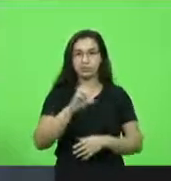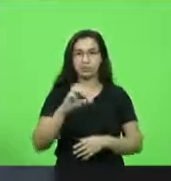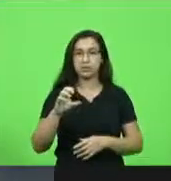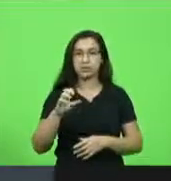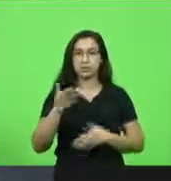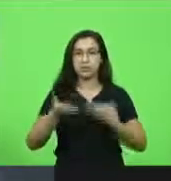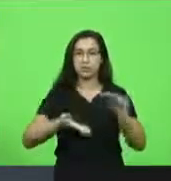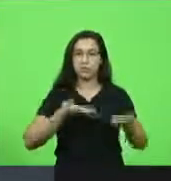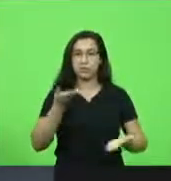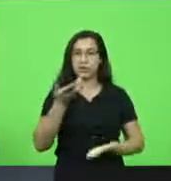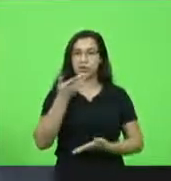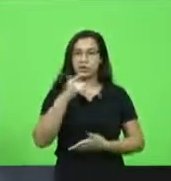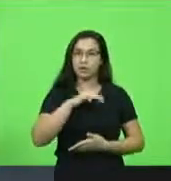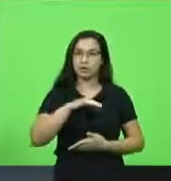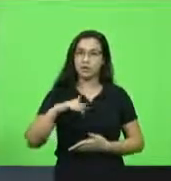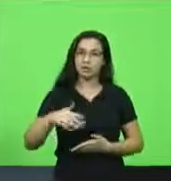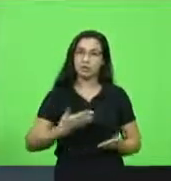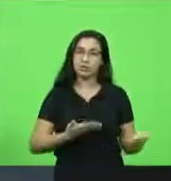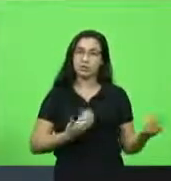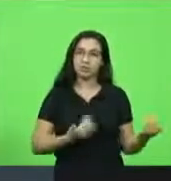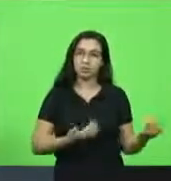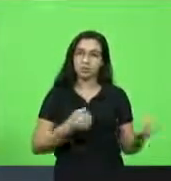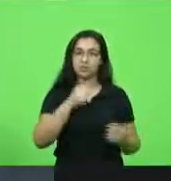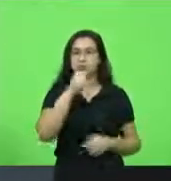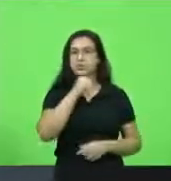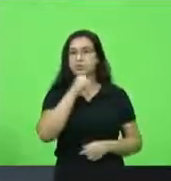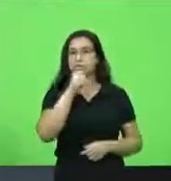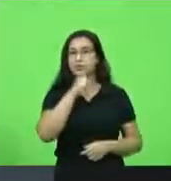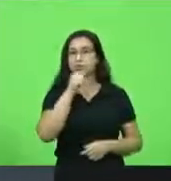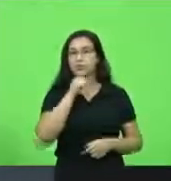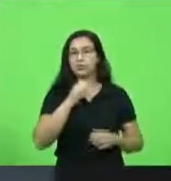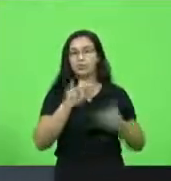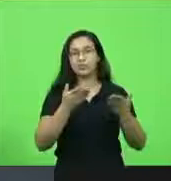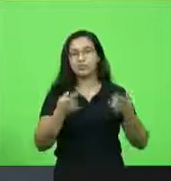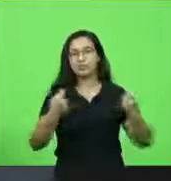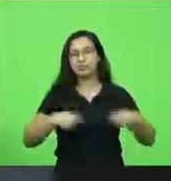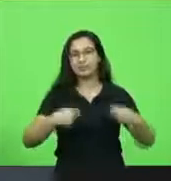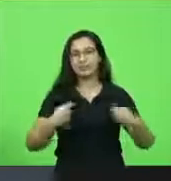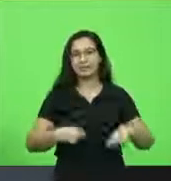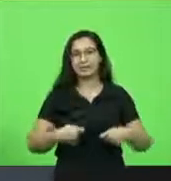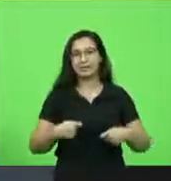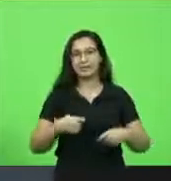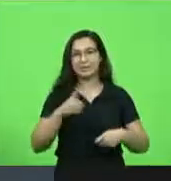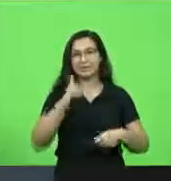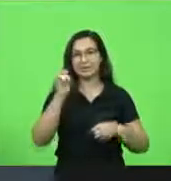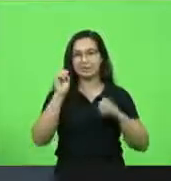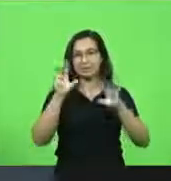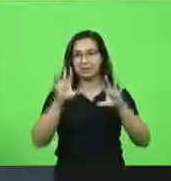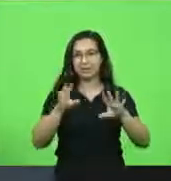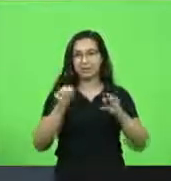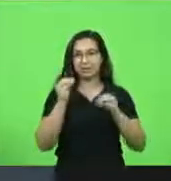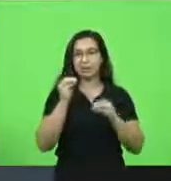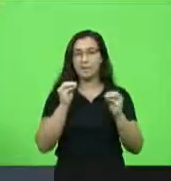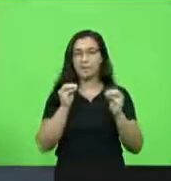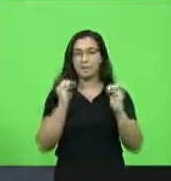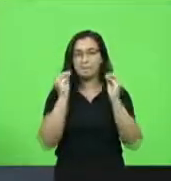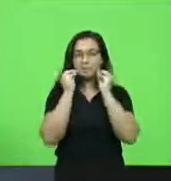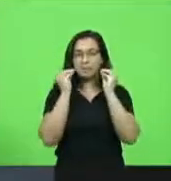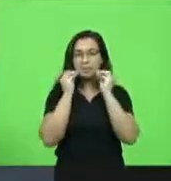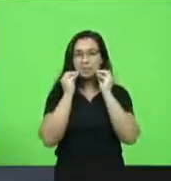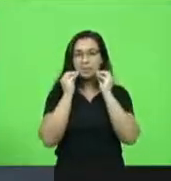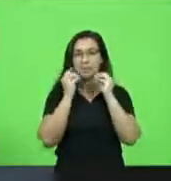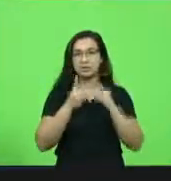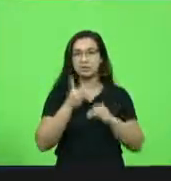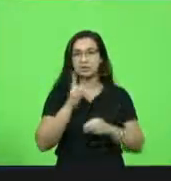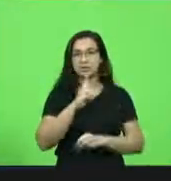nossas crianças, cuidar do adolescente, dos nossos idosos que tanto precisam de nós. Deus abençoe, um beijo no coração de todos e desejo um dia